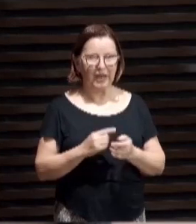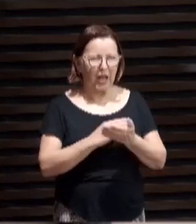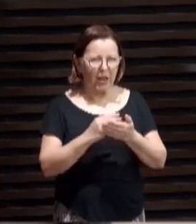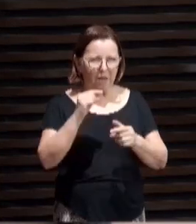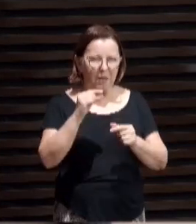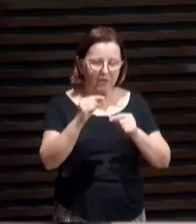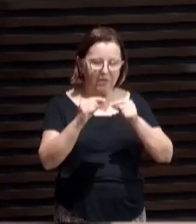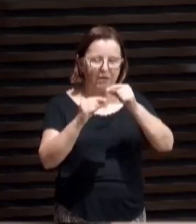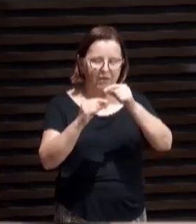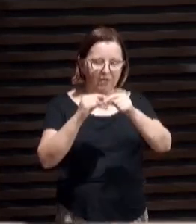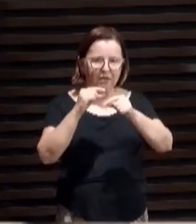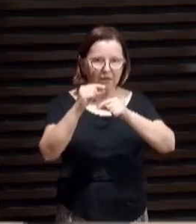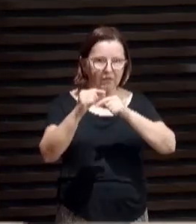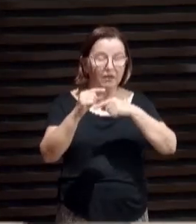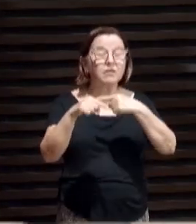frente.